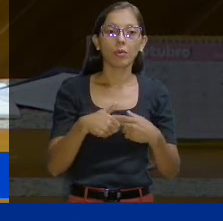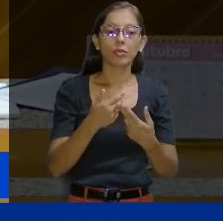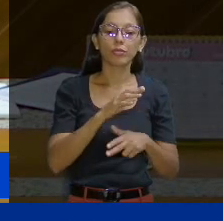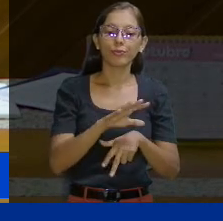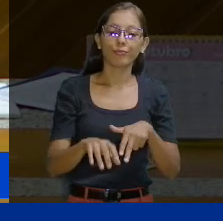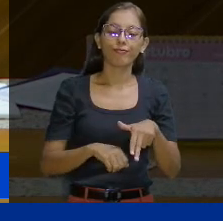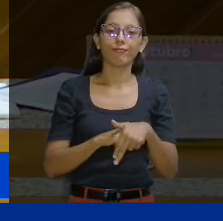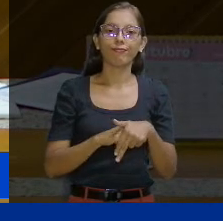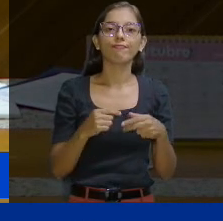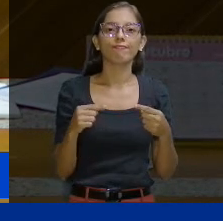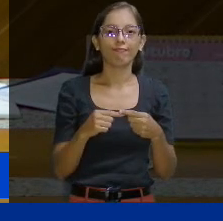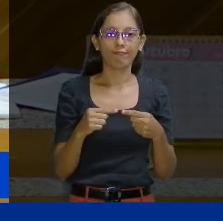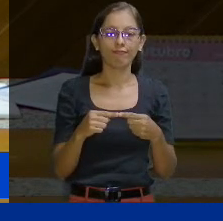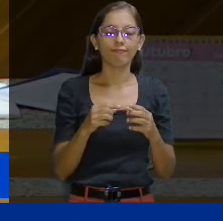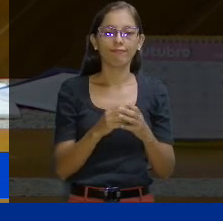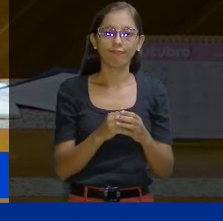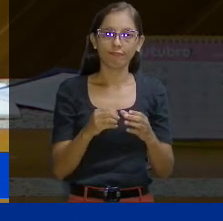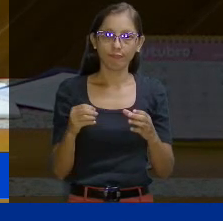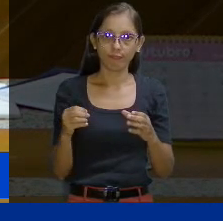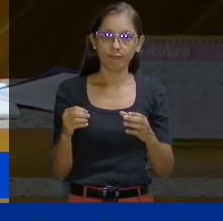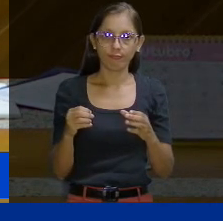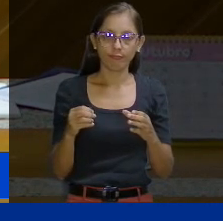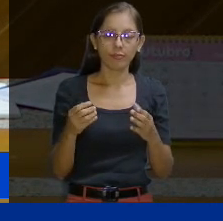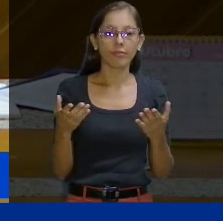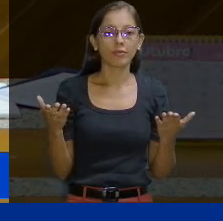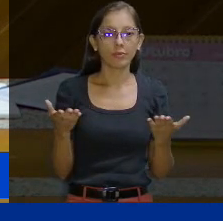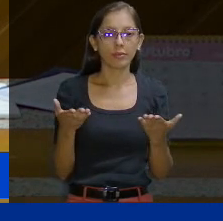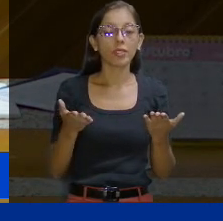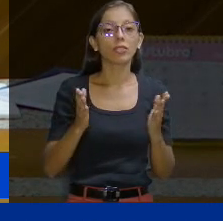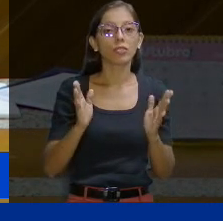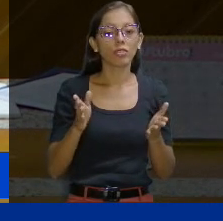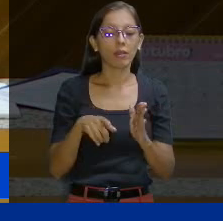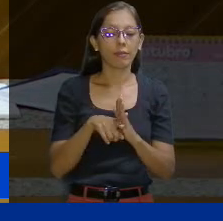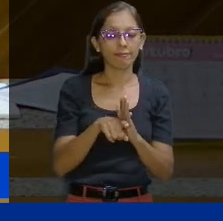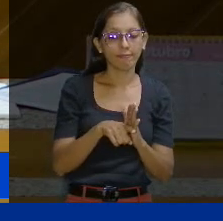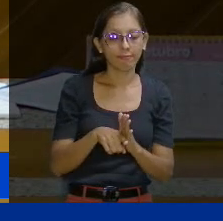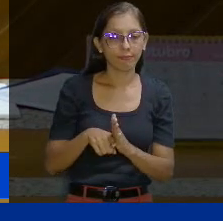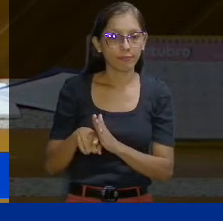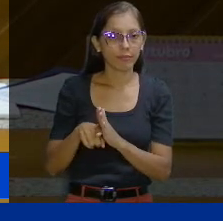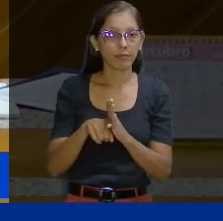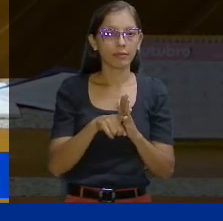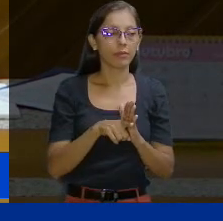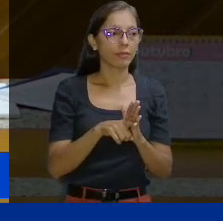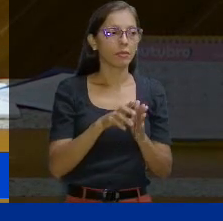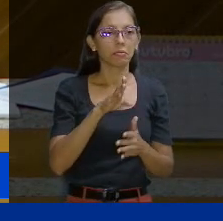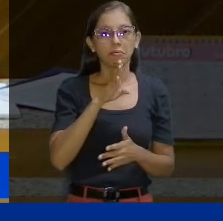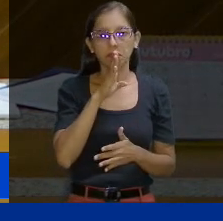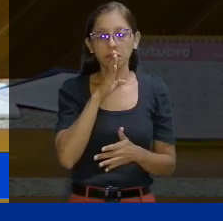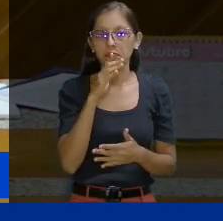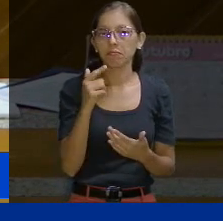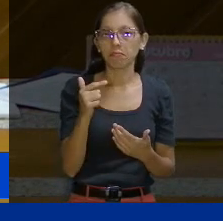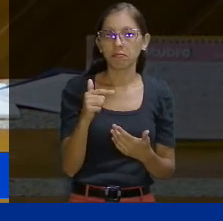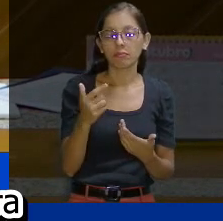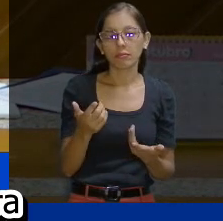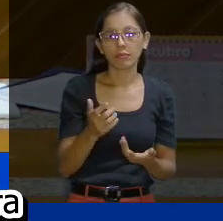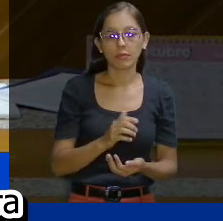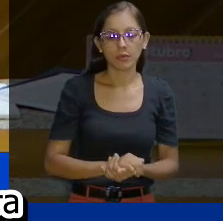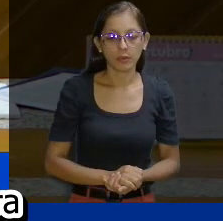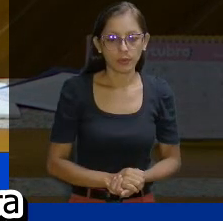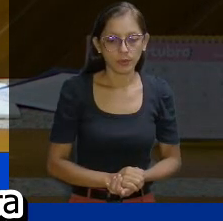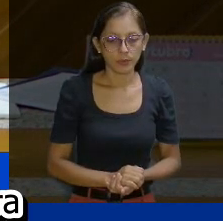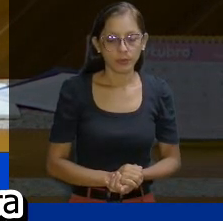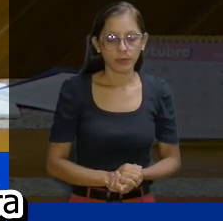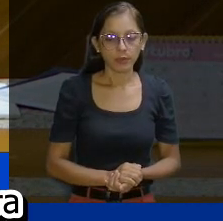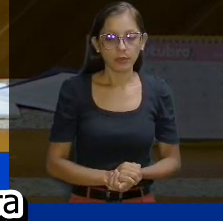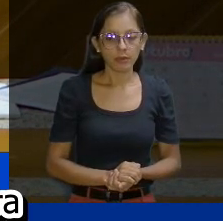e essa análise foi realizada de forma precisa e não há qualquer omissão ou obscuridade a ser sanada. Do mesmo